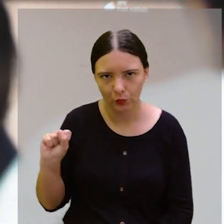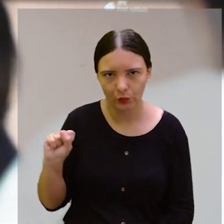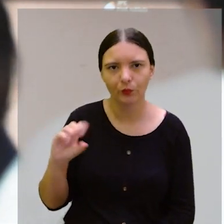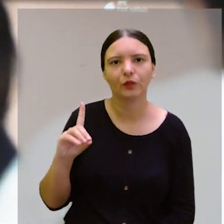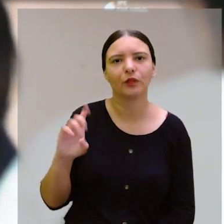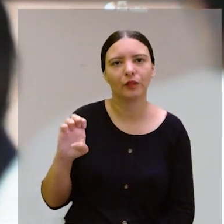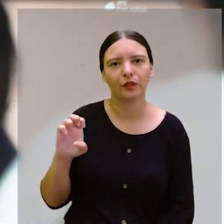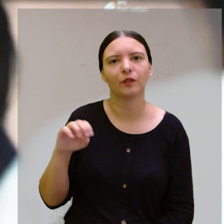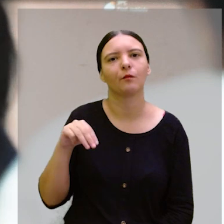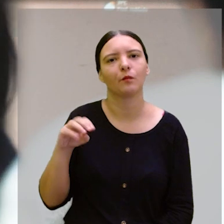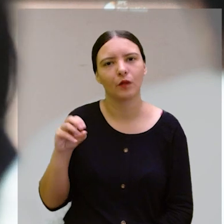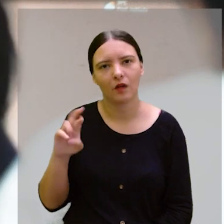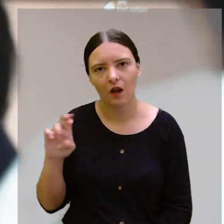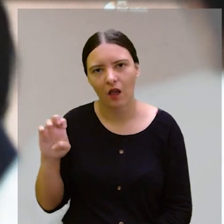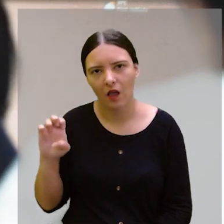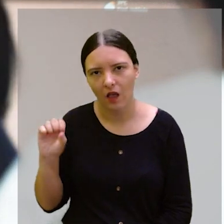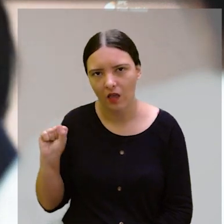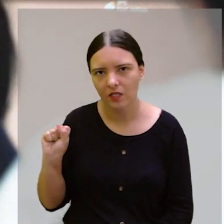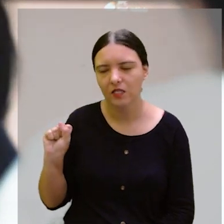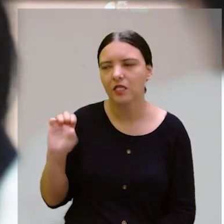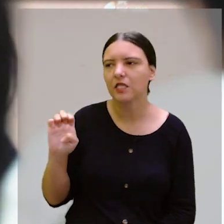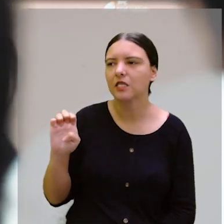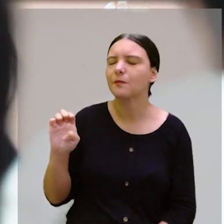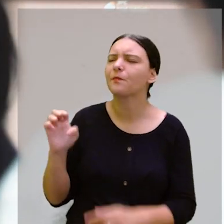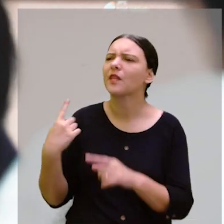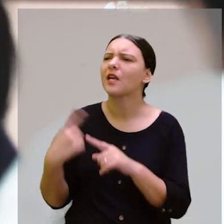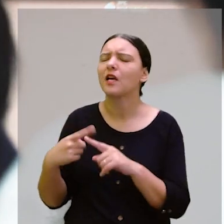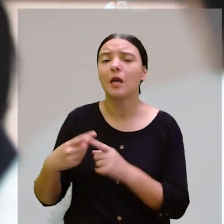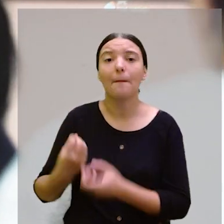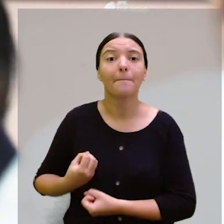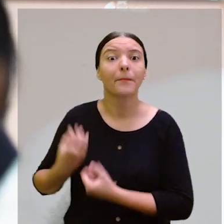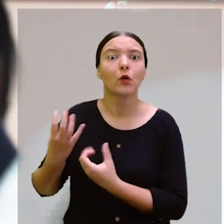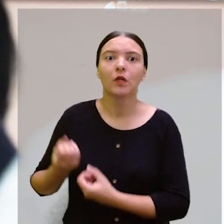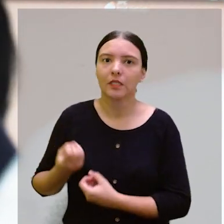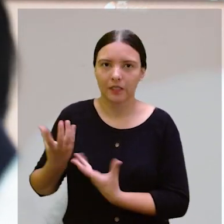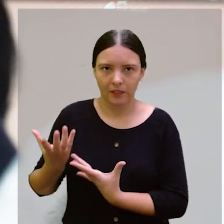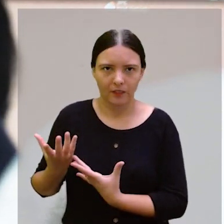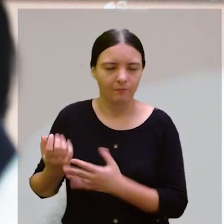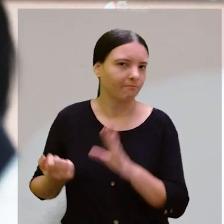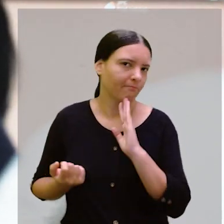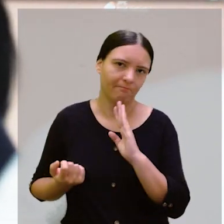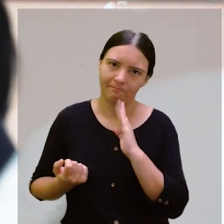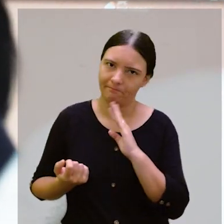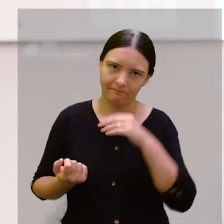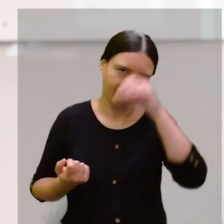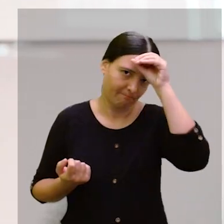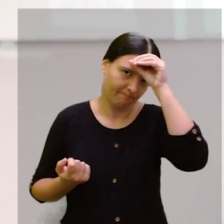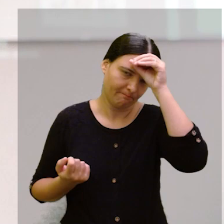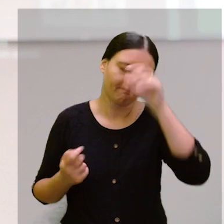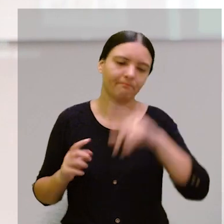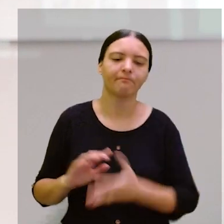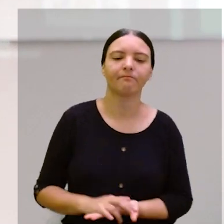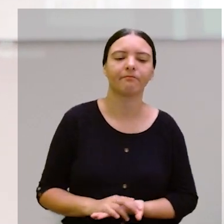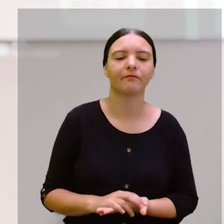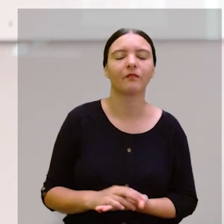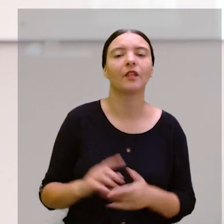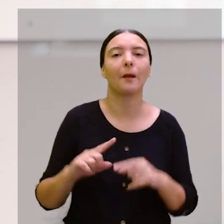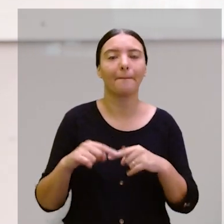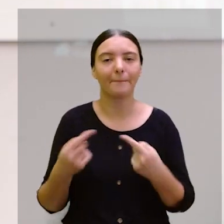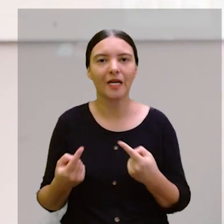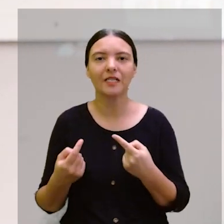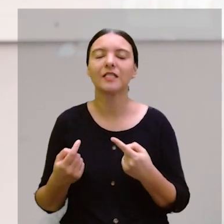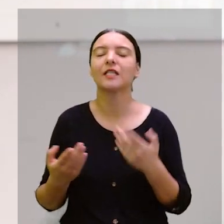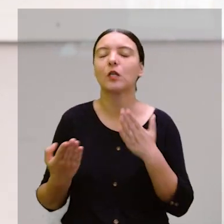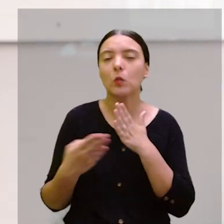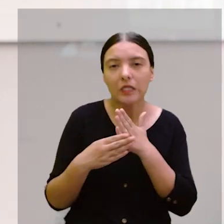Eu não tinha a menor ideia do que era aquilo. Aquilo era poesia. E aí, por incrível que pareça, a minha porta